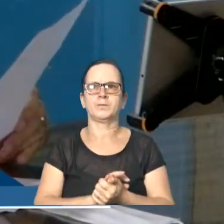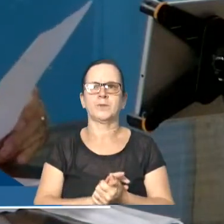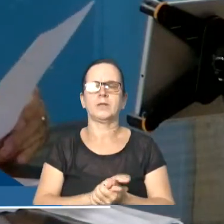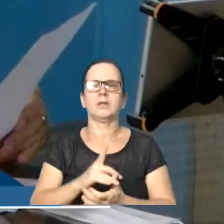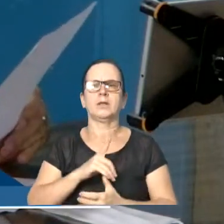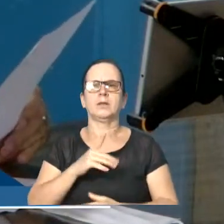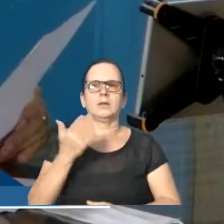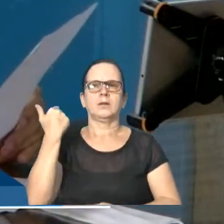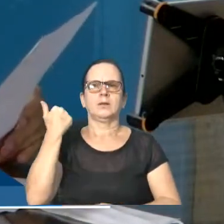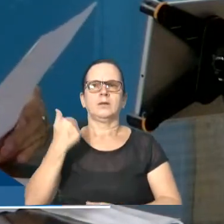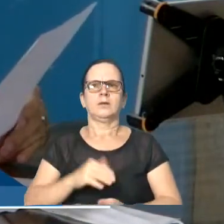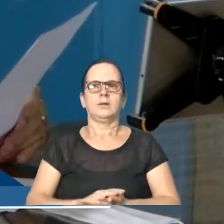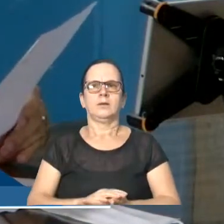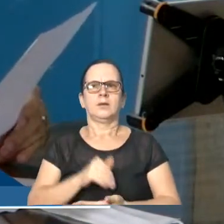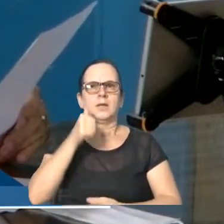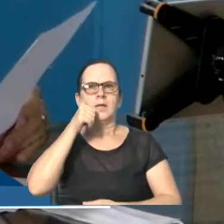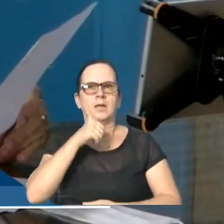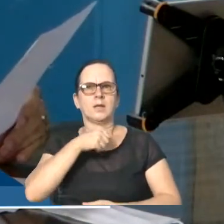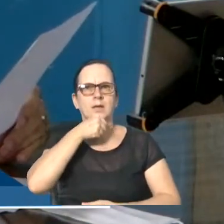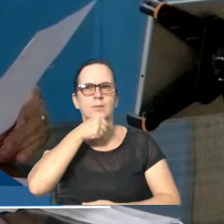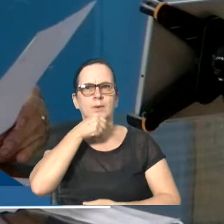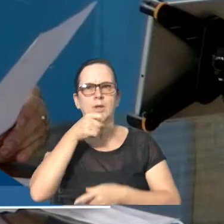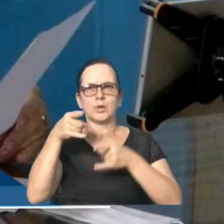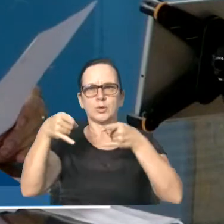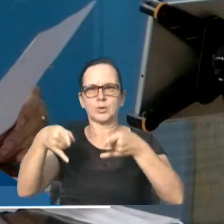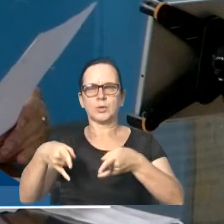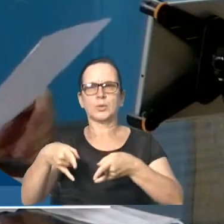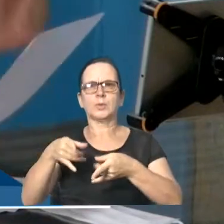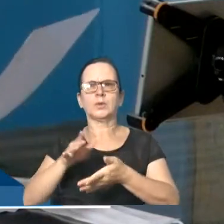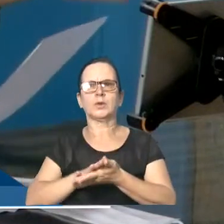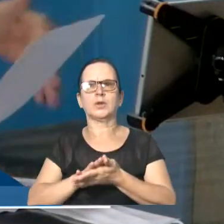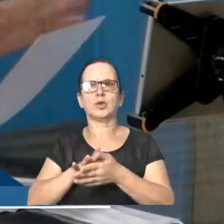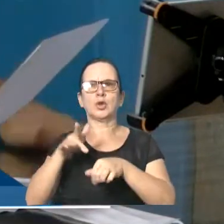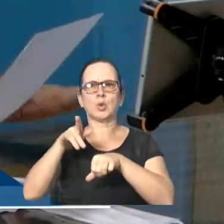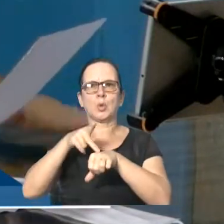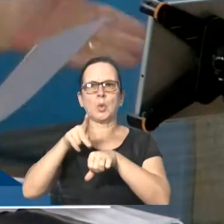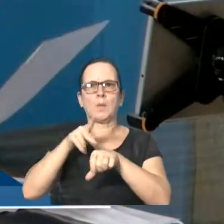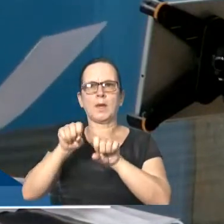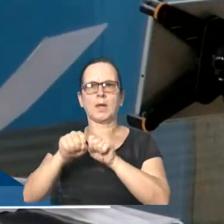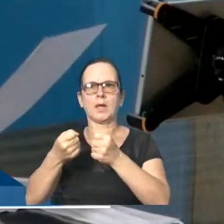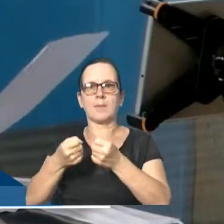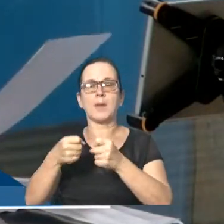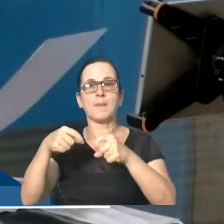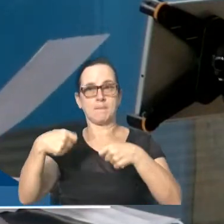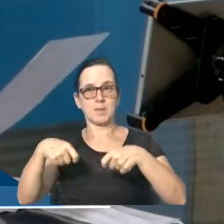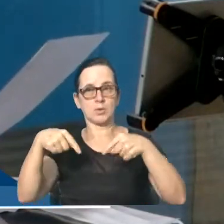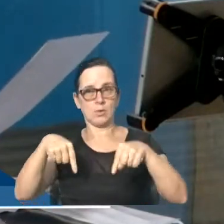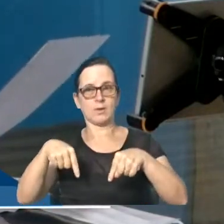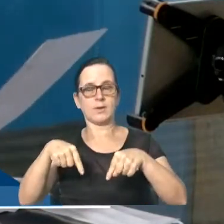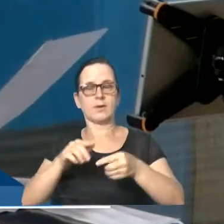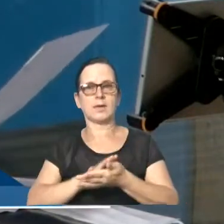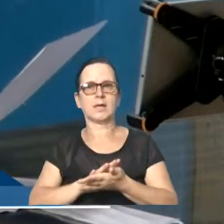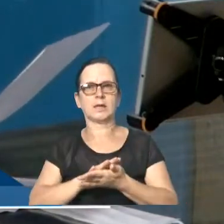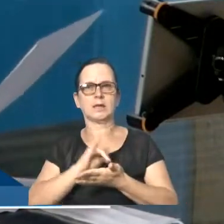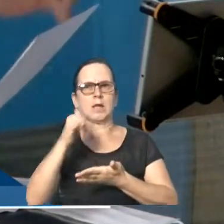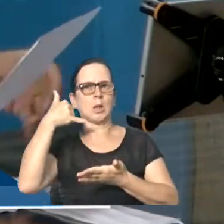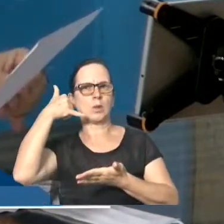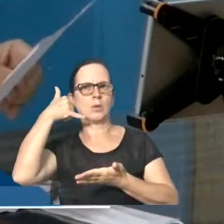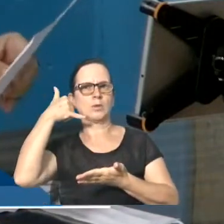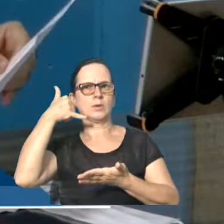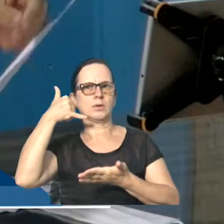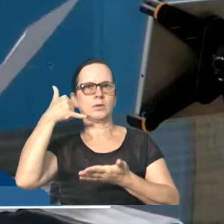tivemos naquele dia uma idosa acamada em casa com o fêmur quebrado. Precisou aqui mobilizar para que a ambulância fosse